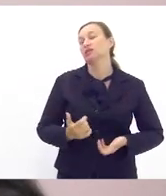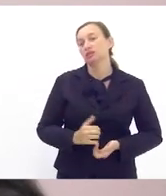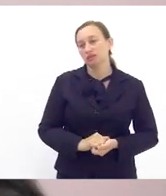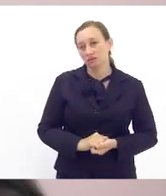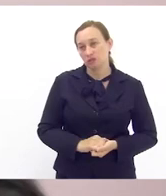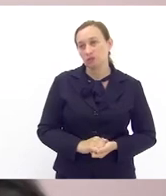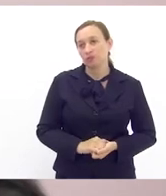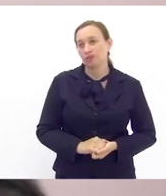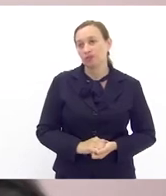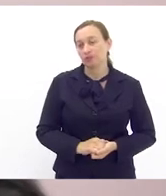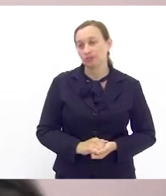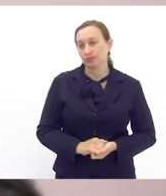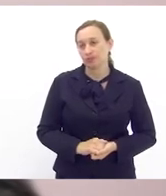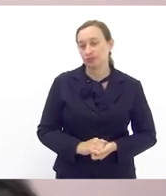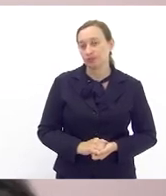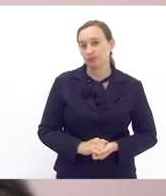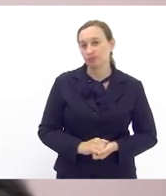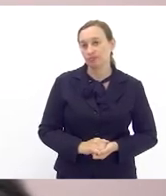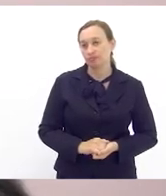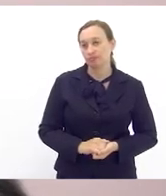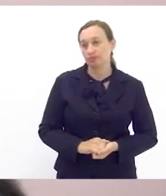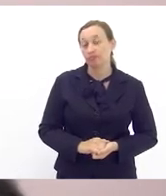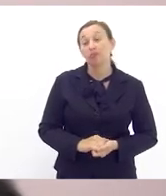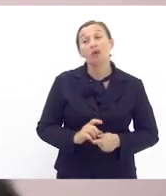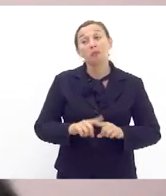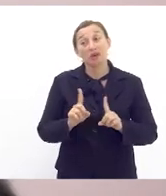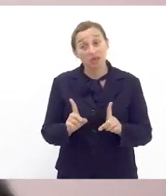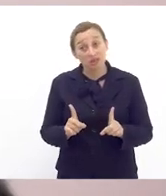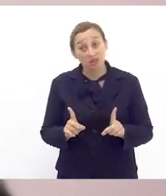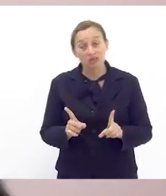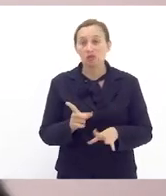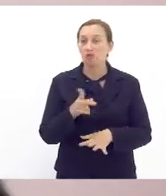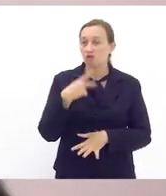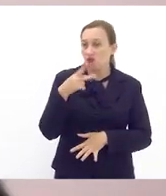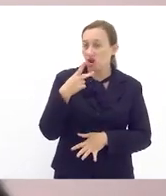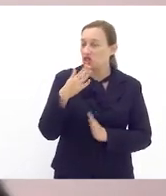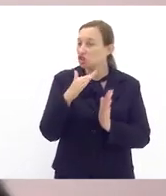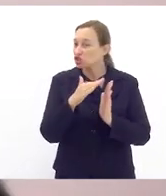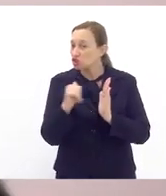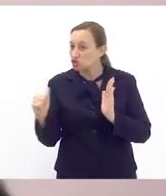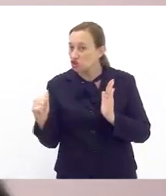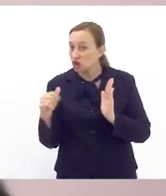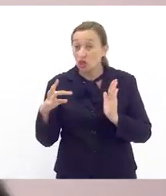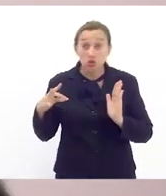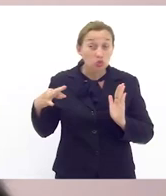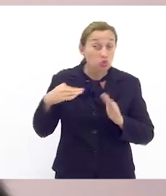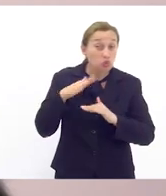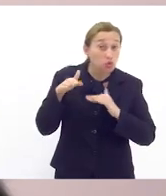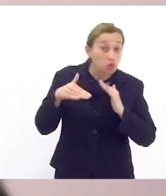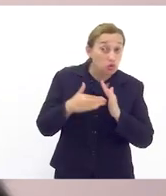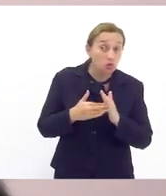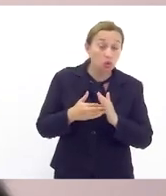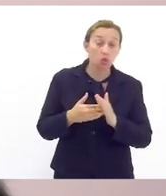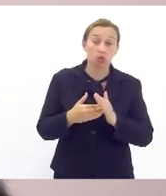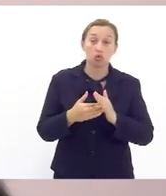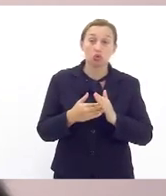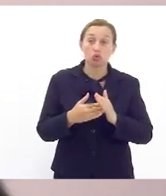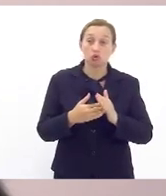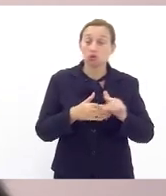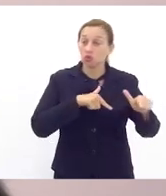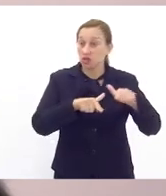de reconhecer é notória mas quando nós estamos falando em retirar todo o nosso atendimento físico